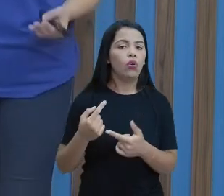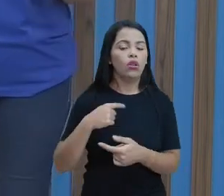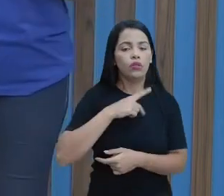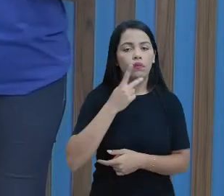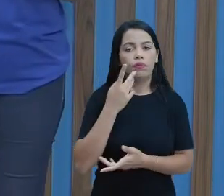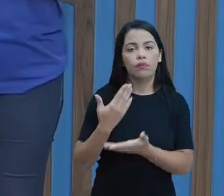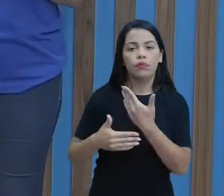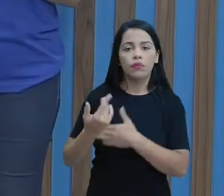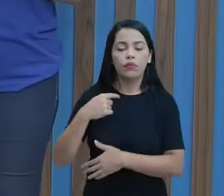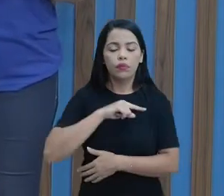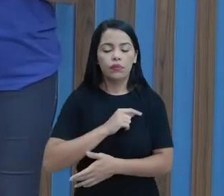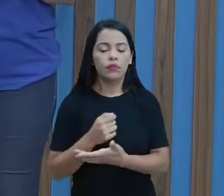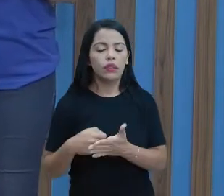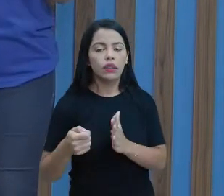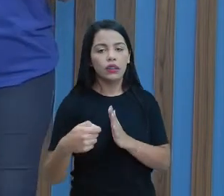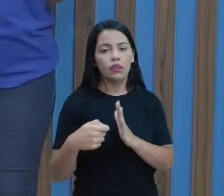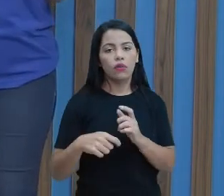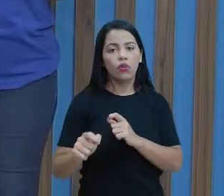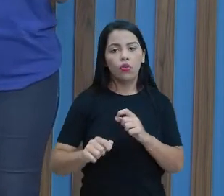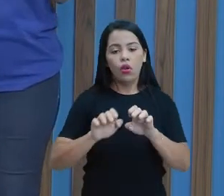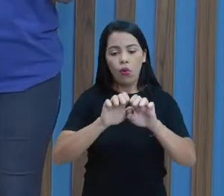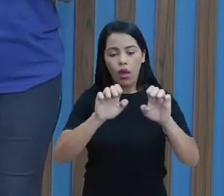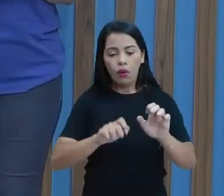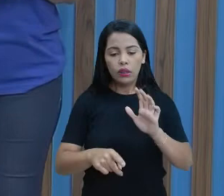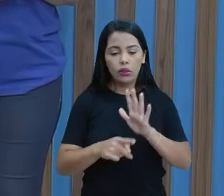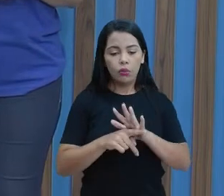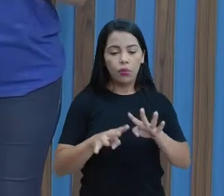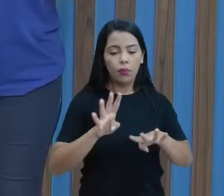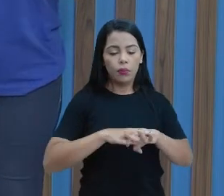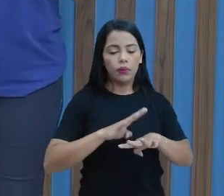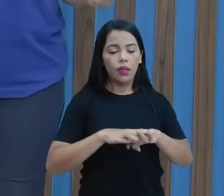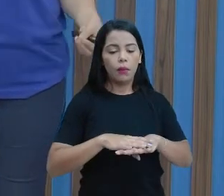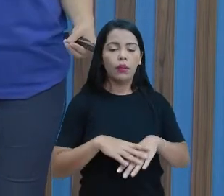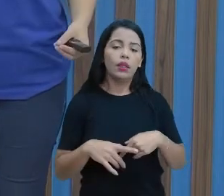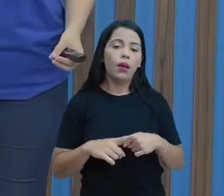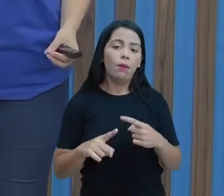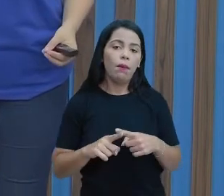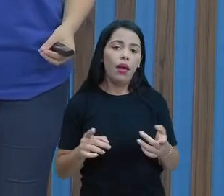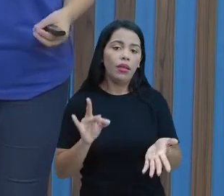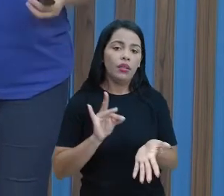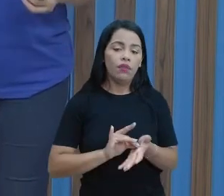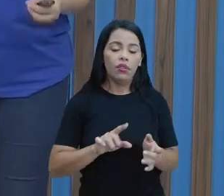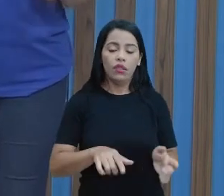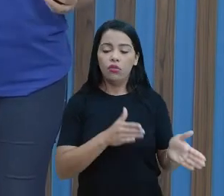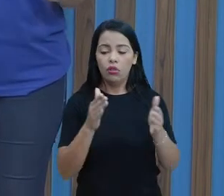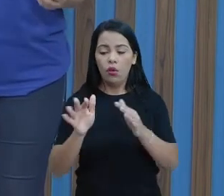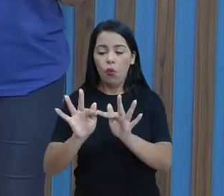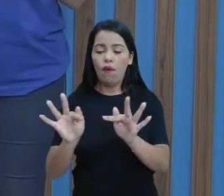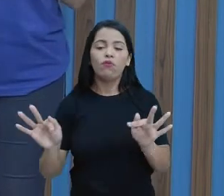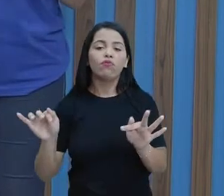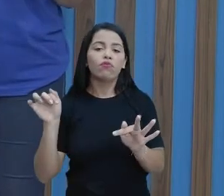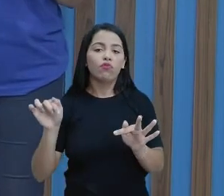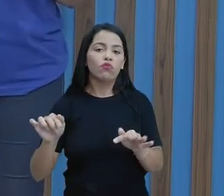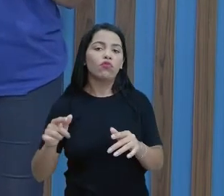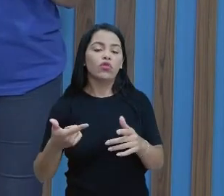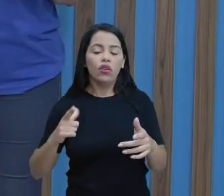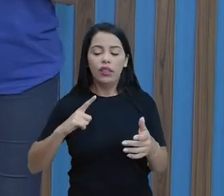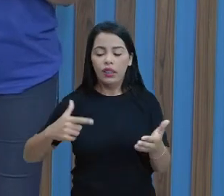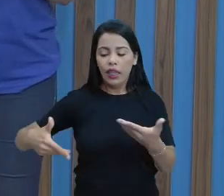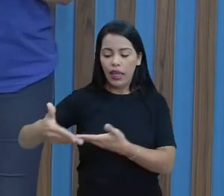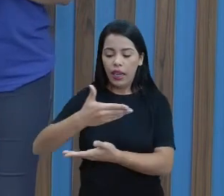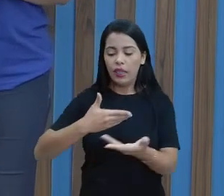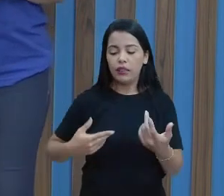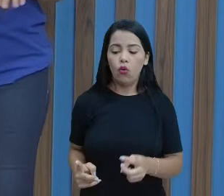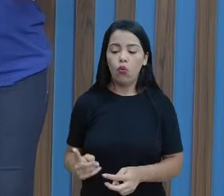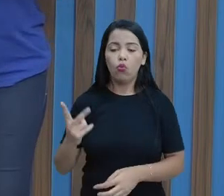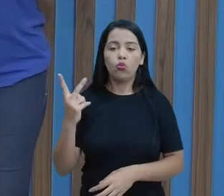antes, a gente escreveu uma equação matemática, na verdade uma função matemática, que relaciona duas grandezas e